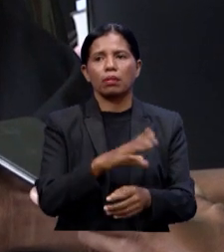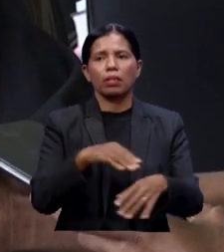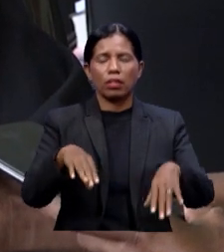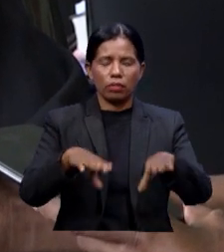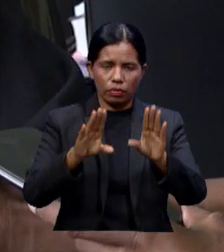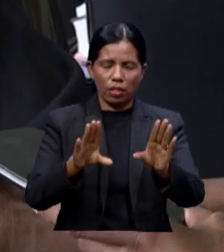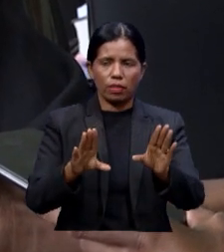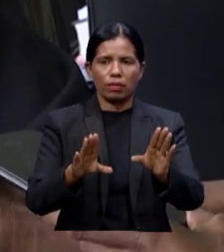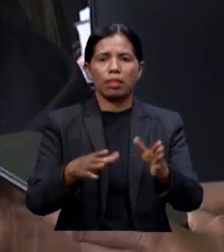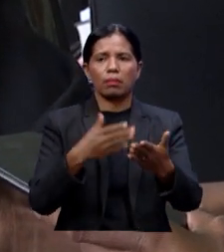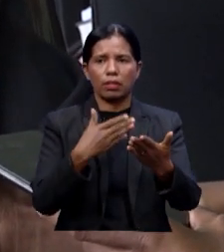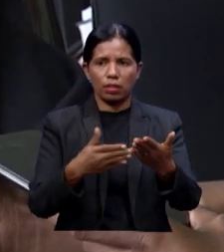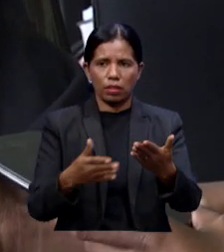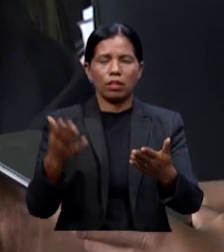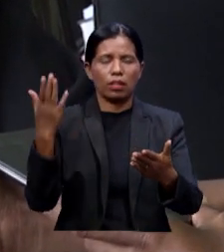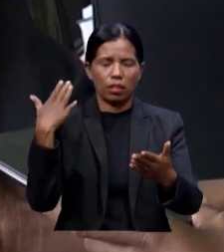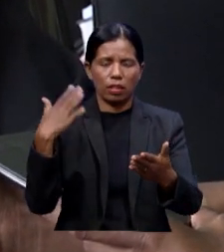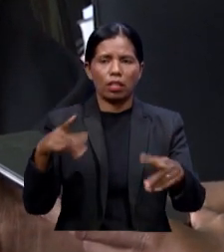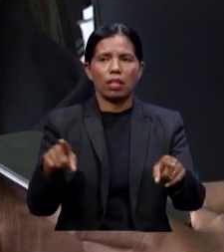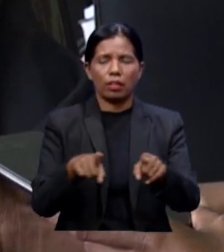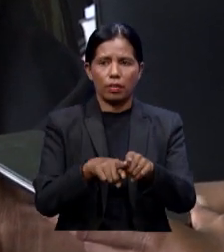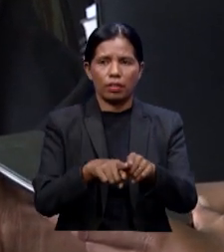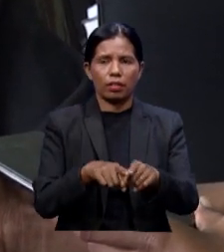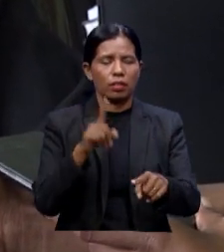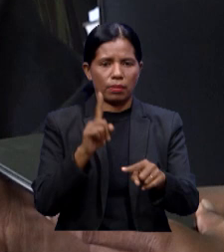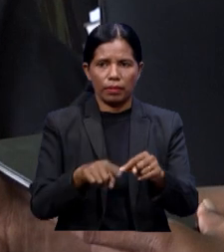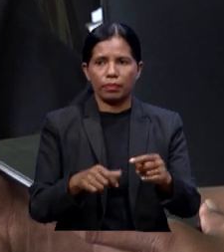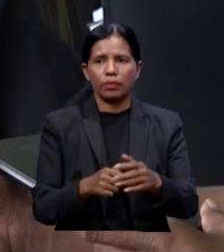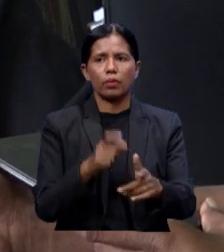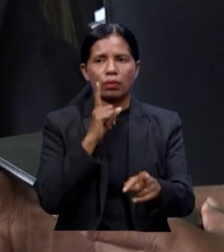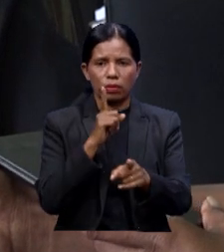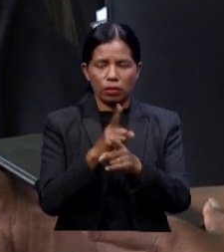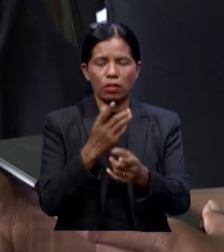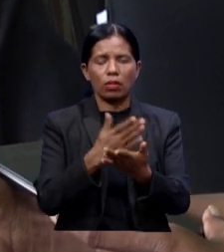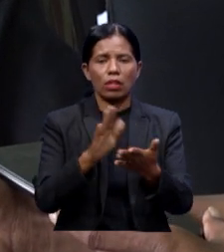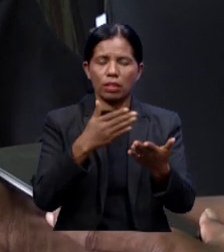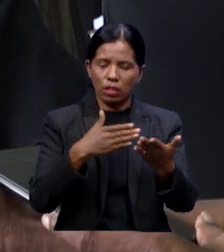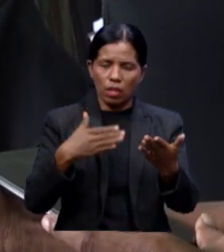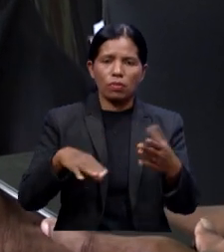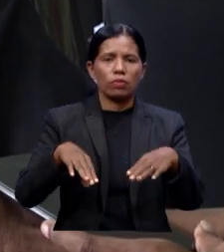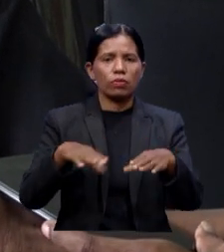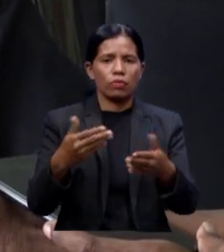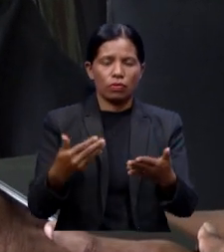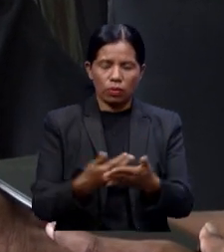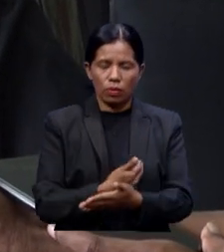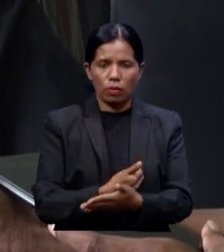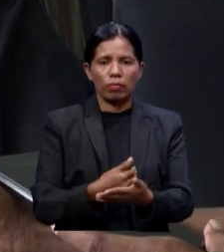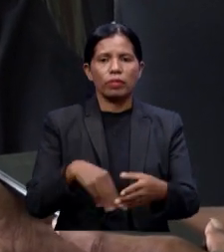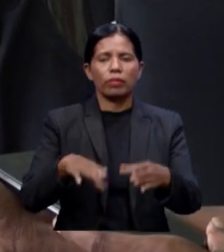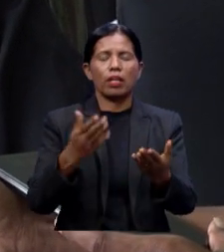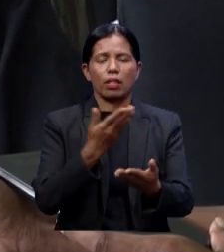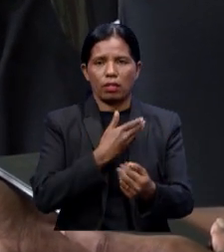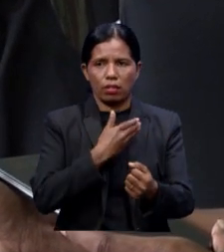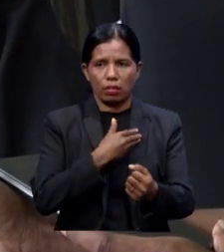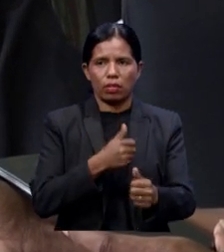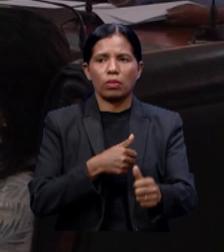faliba liga faliba taxa no mais menos los label né do loja em relação são fom maka preço nível sai tu